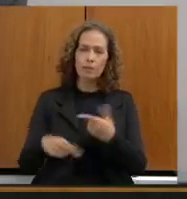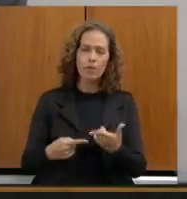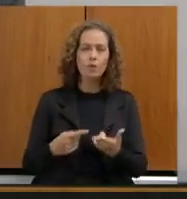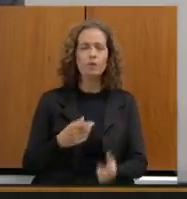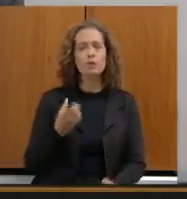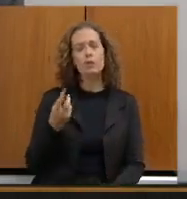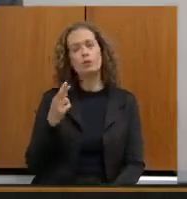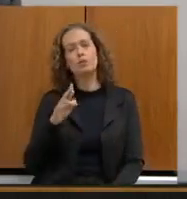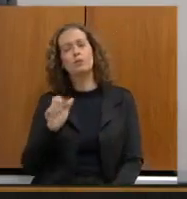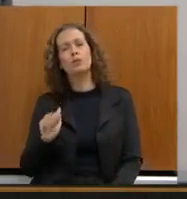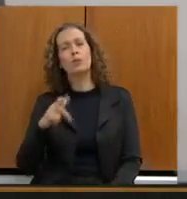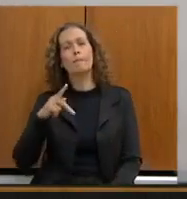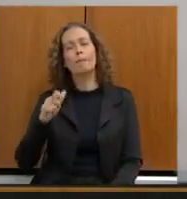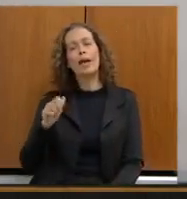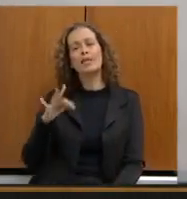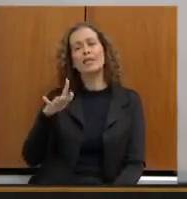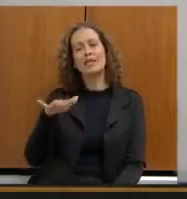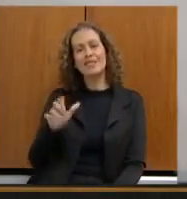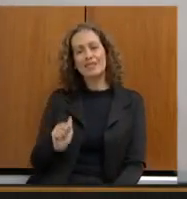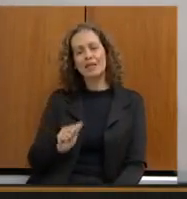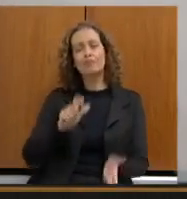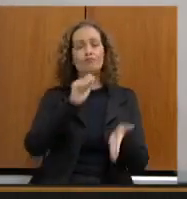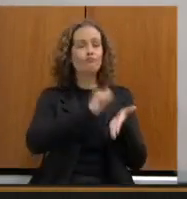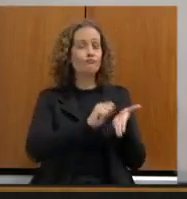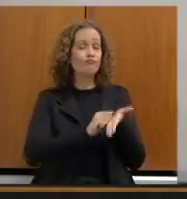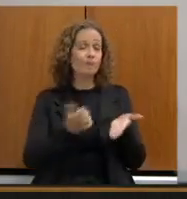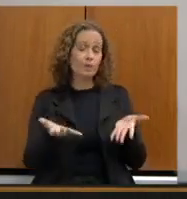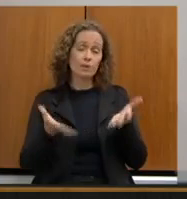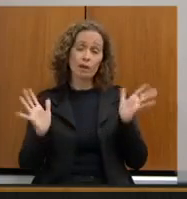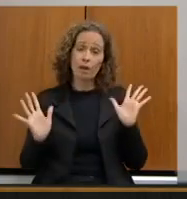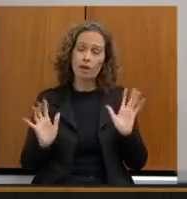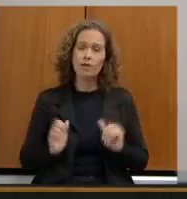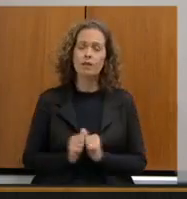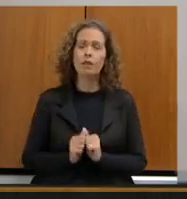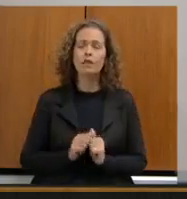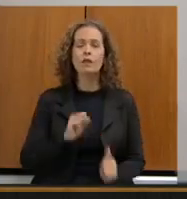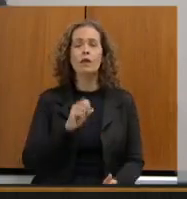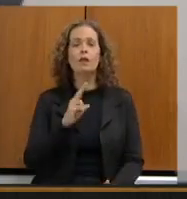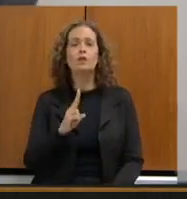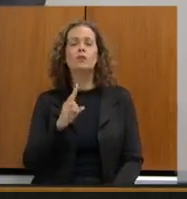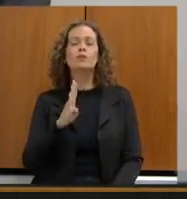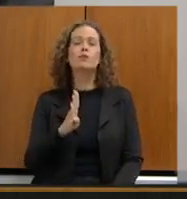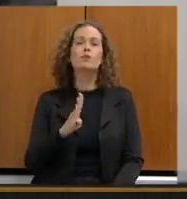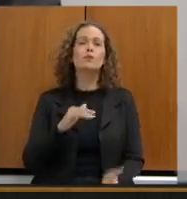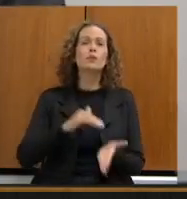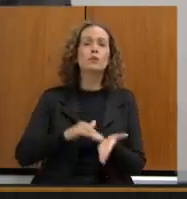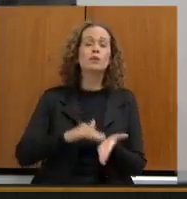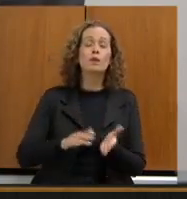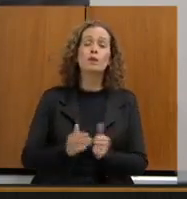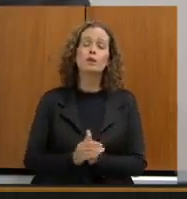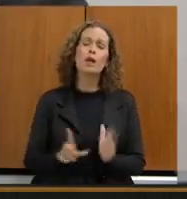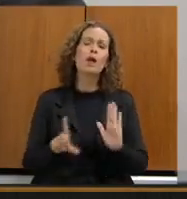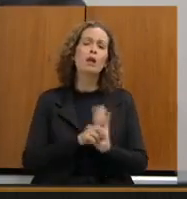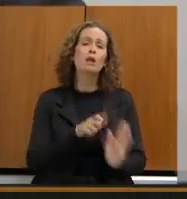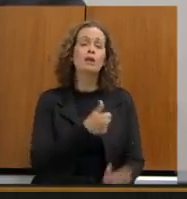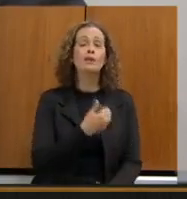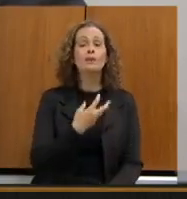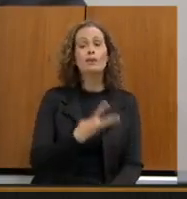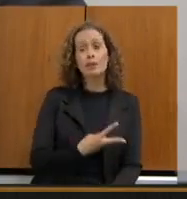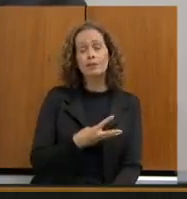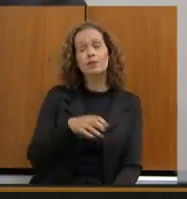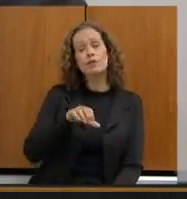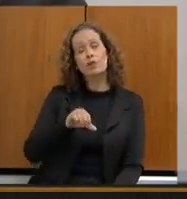Doutora Patrícia quiser anotar ilustre subsecretária Ana Luiza lei 13 968